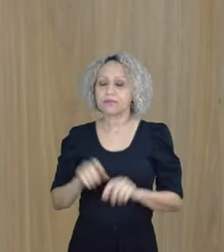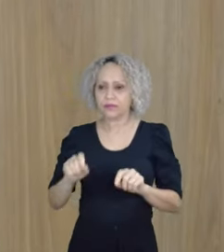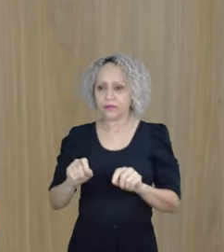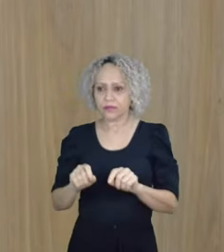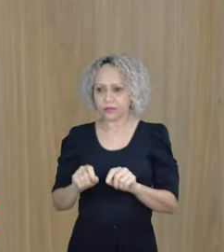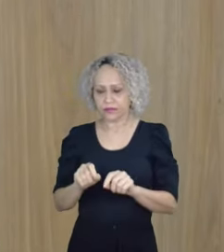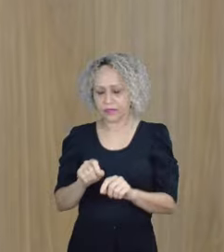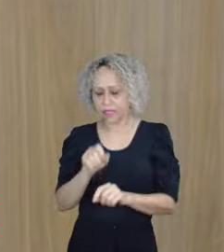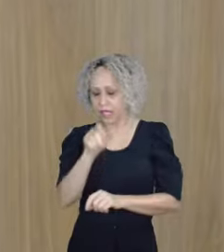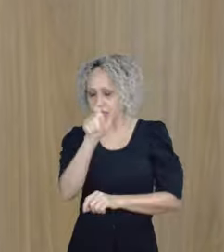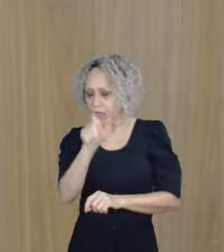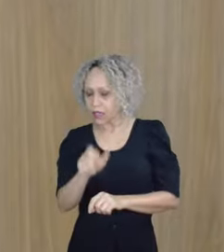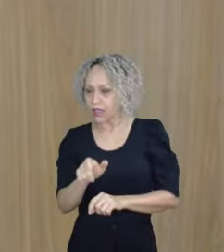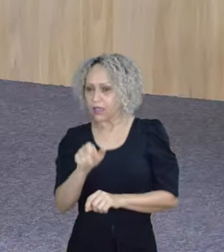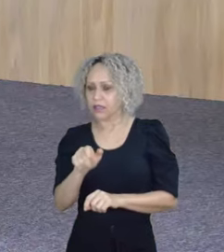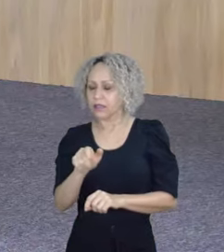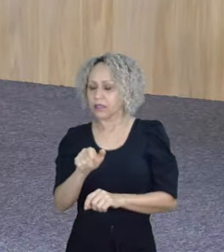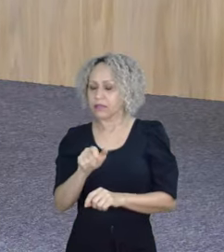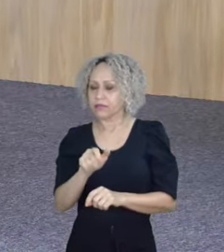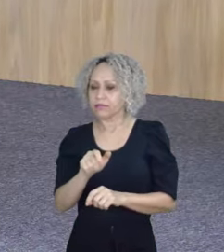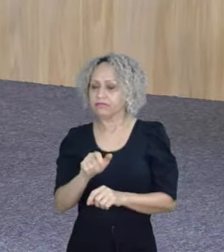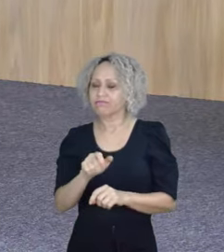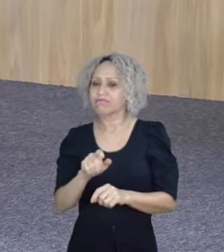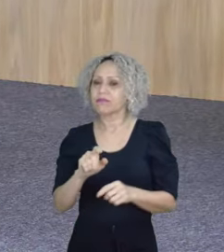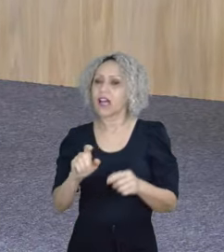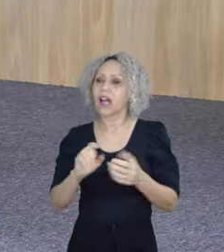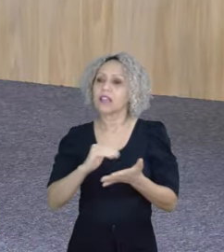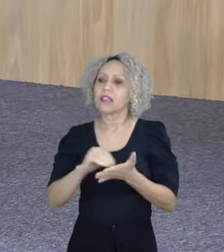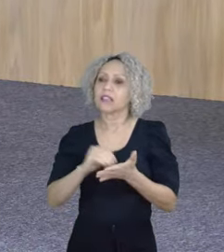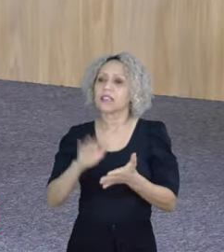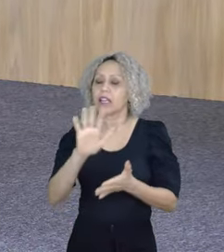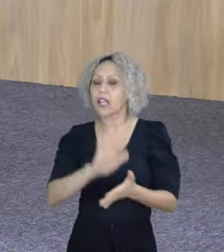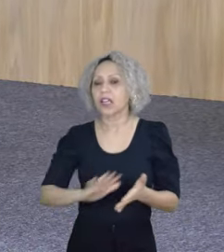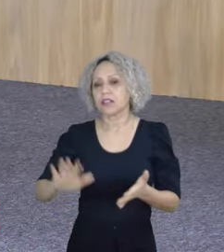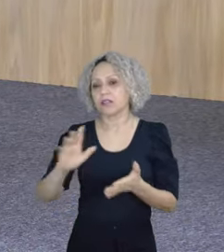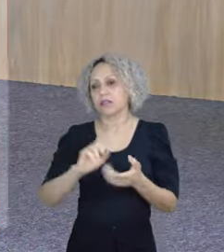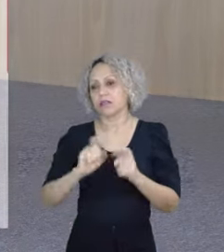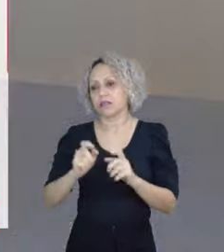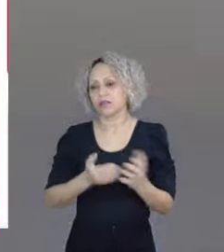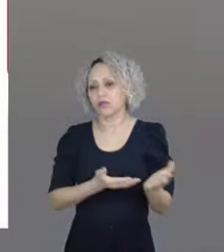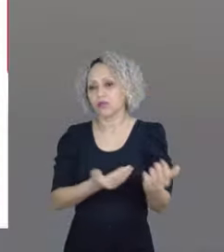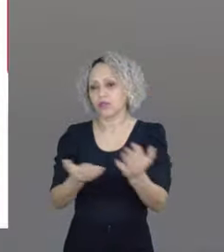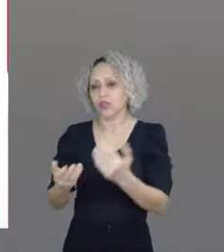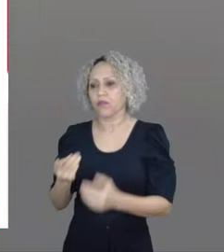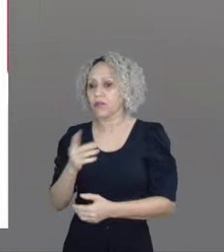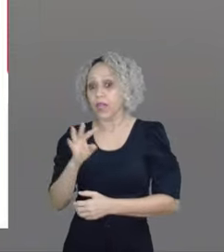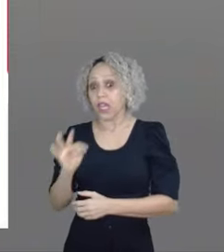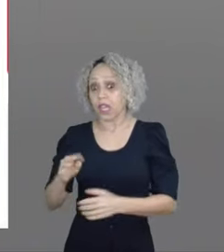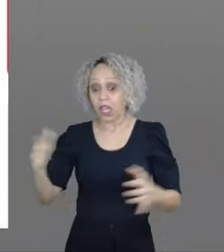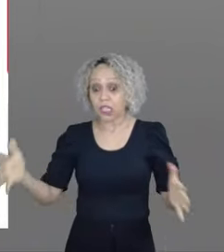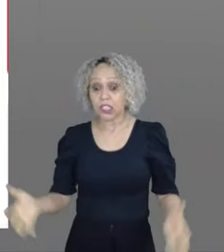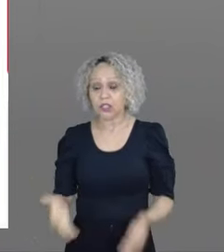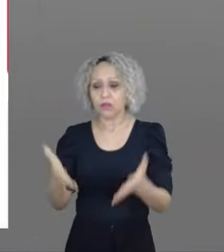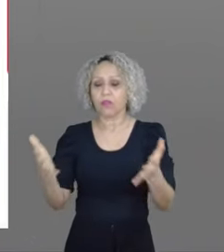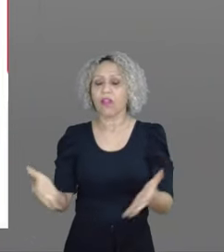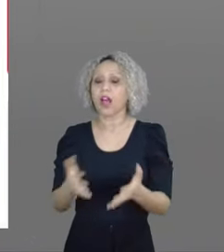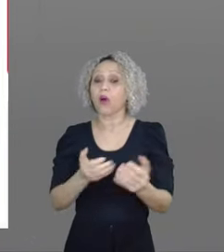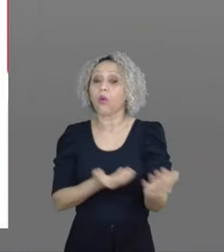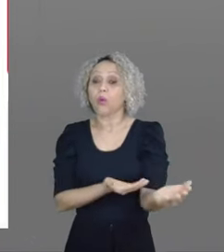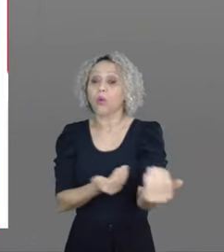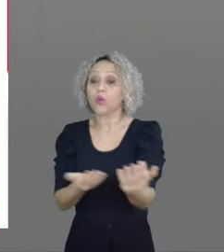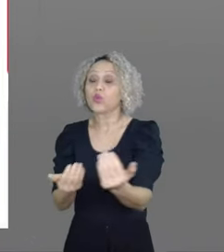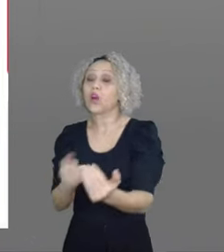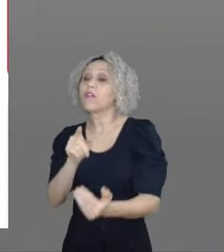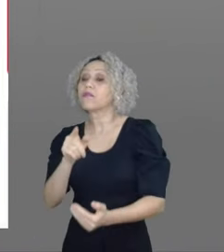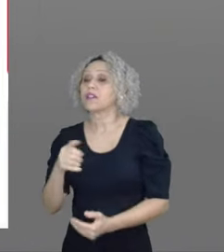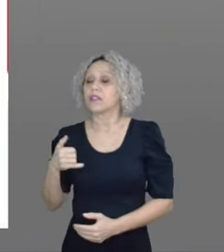Nacional de Juventude do PT, iniciou a campanha Meu Primeiro Voto, para estimular os jovens brasileiros que completam 16 anos a exercerem